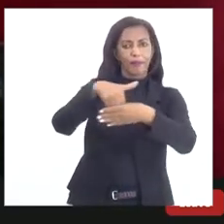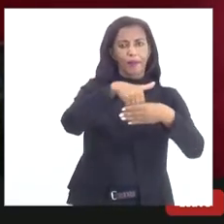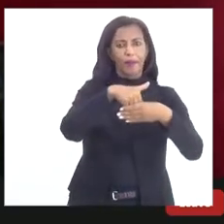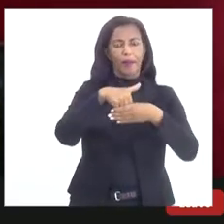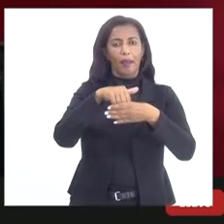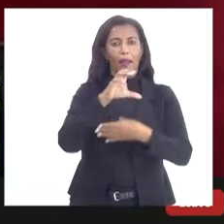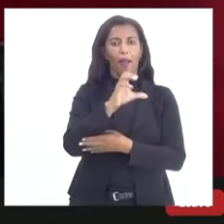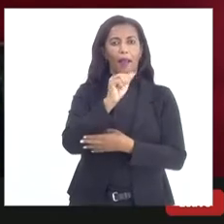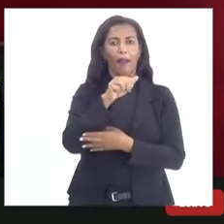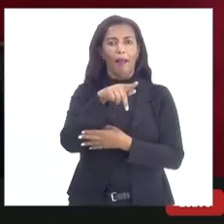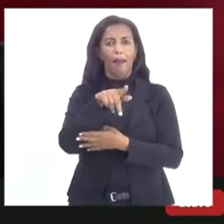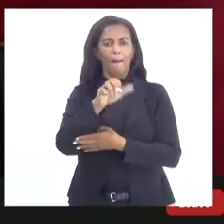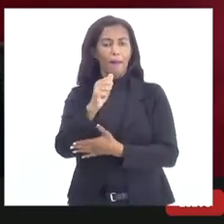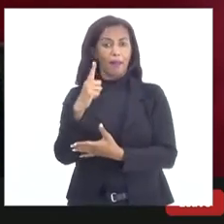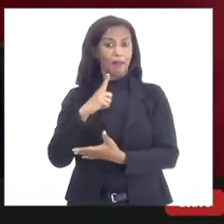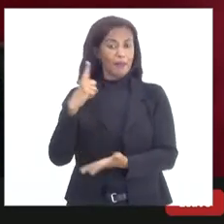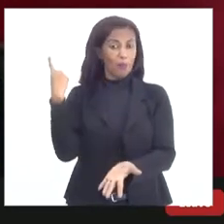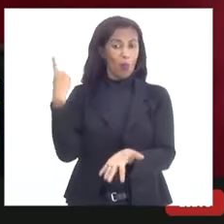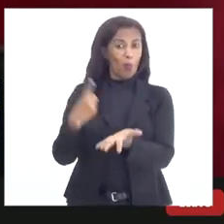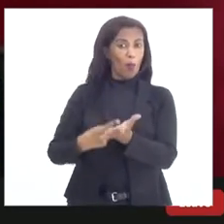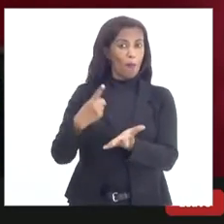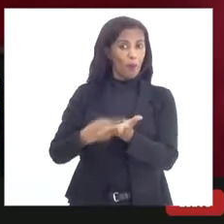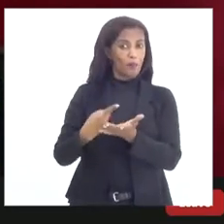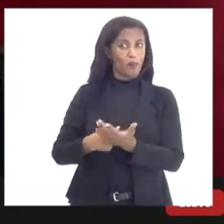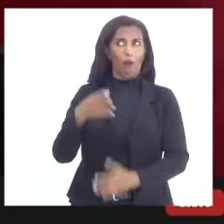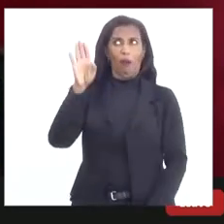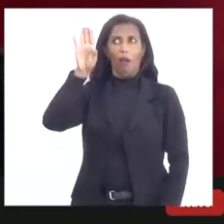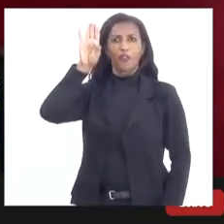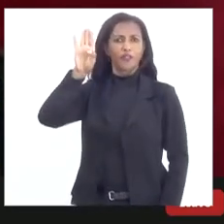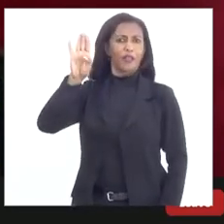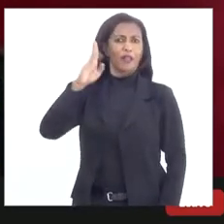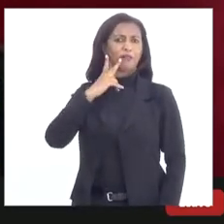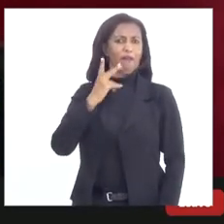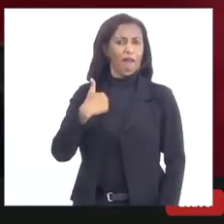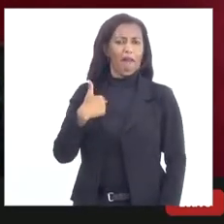há sempre um compromisso formal dos candidatos